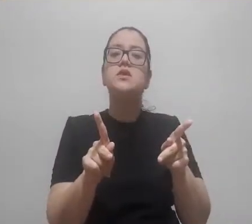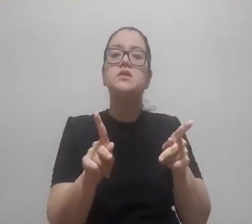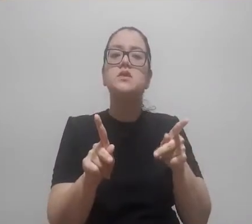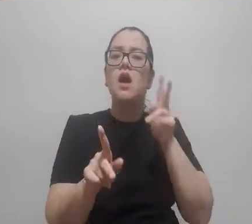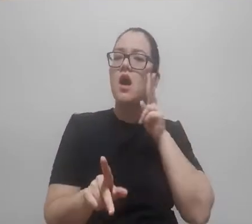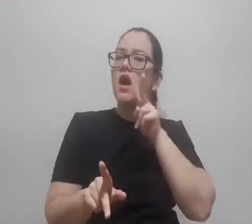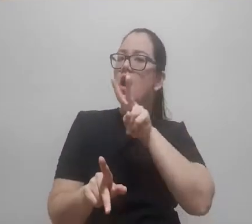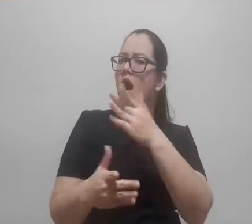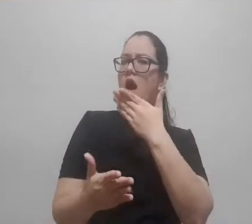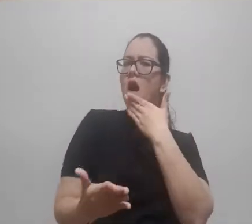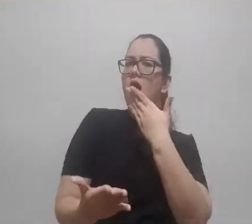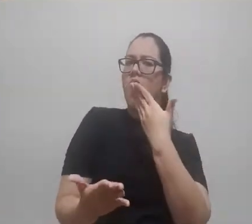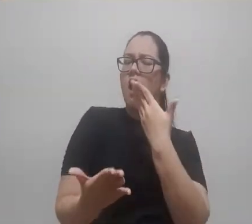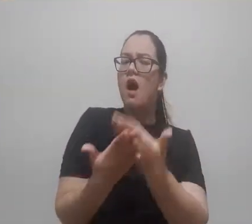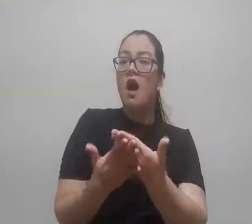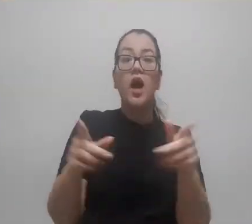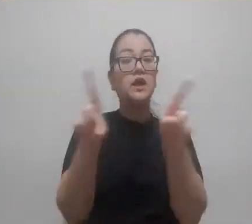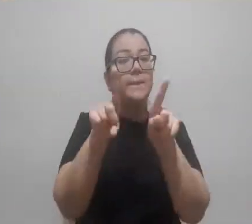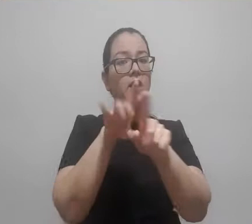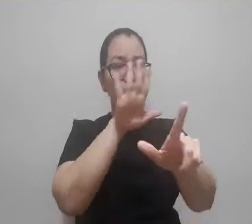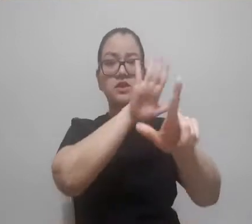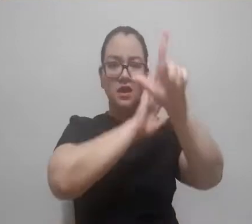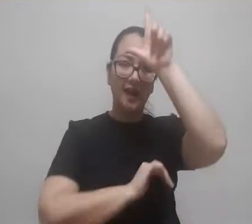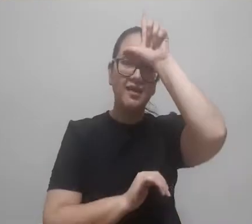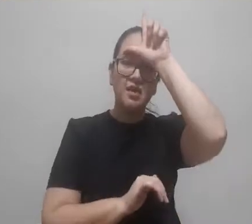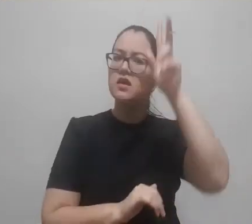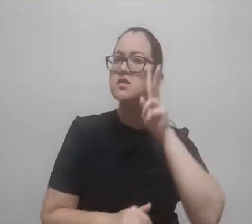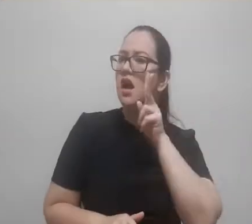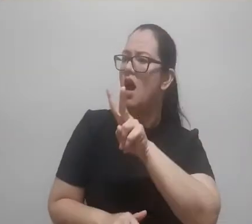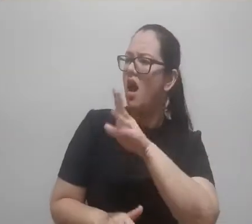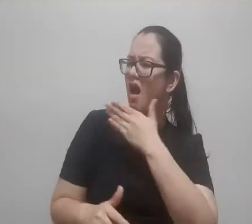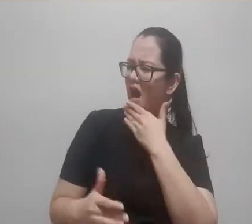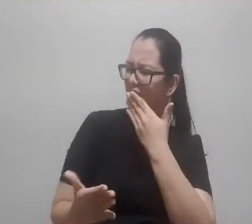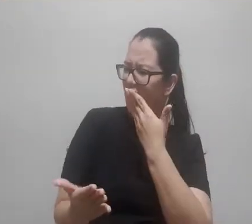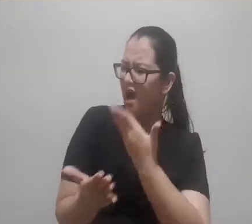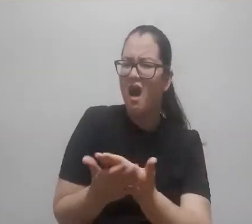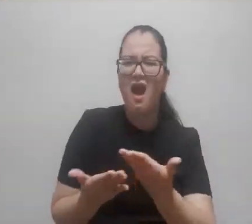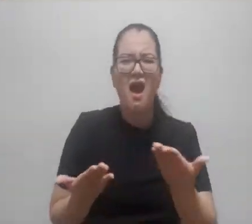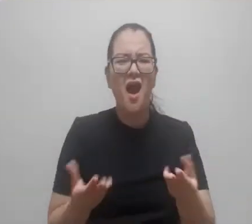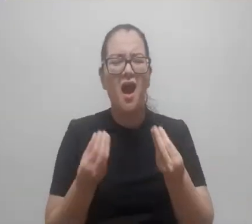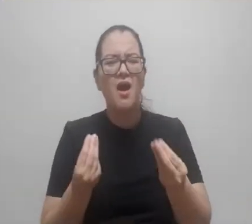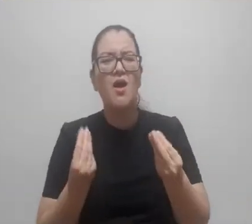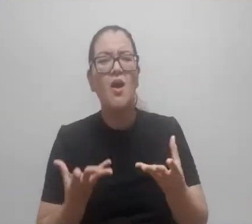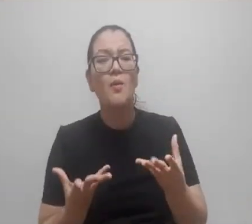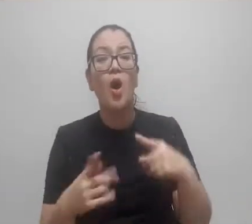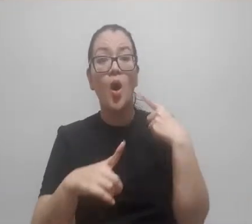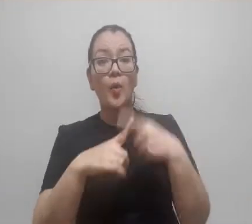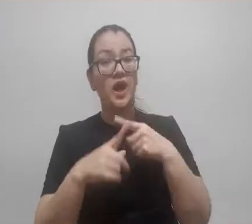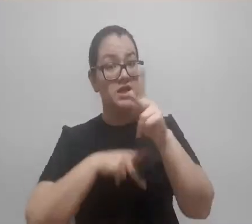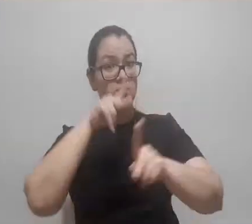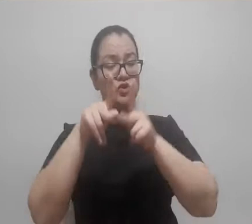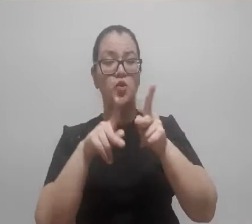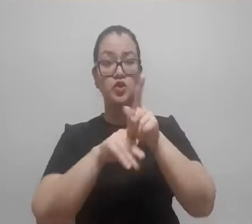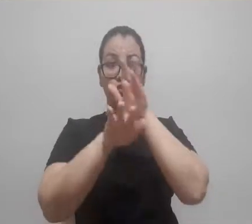e também os líderes. Porque quem era que o povo ouvia? Quem era que o povo ouvia? O povo ouvia